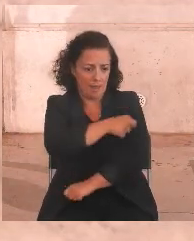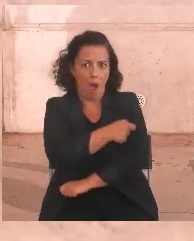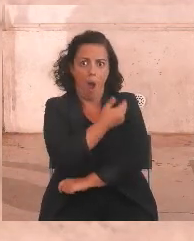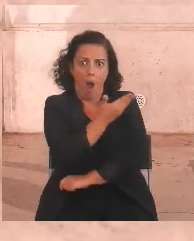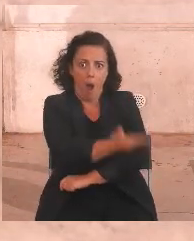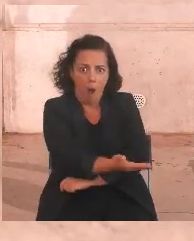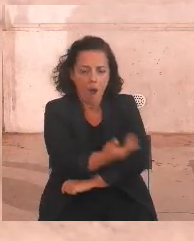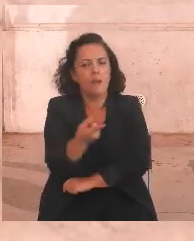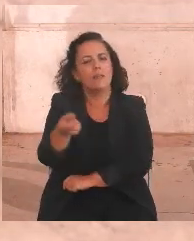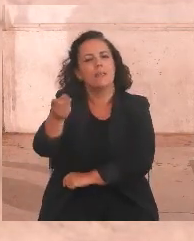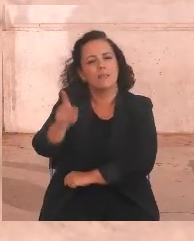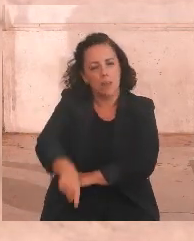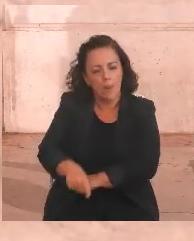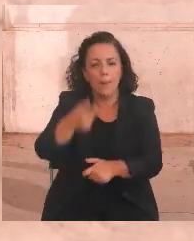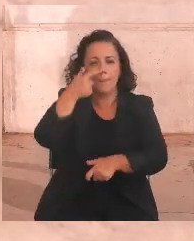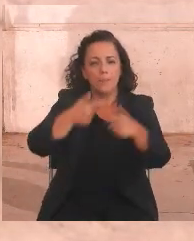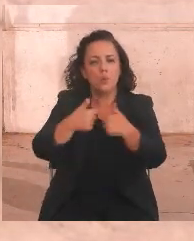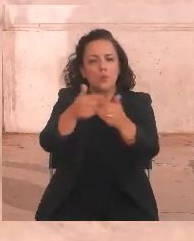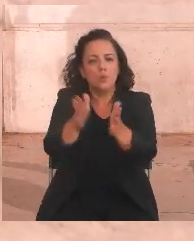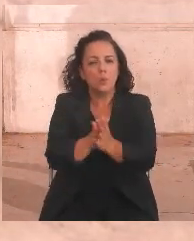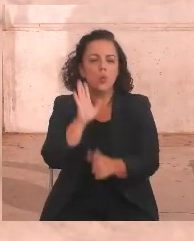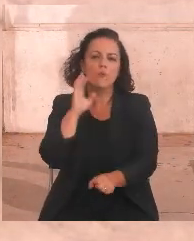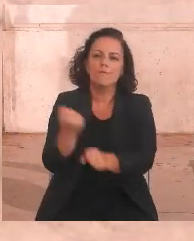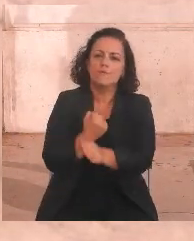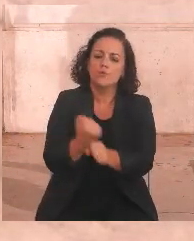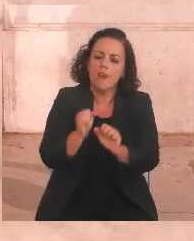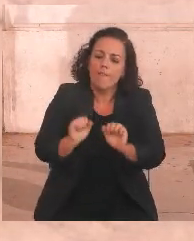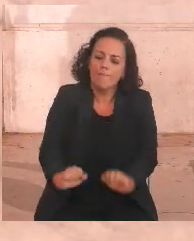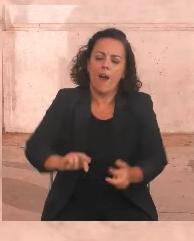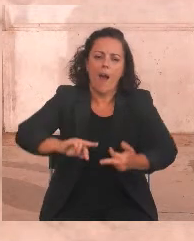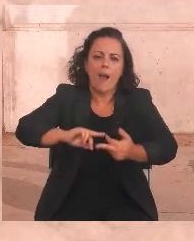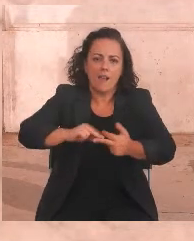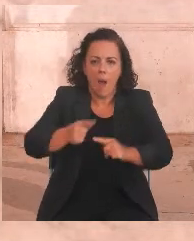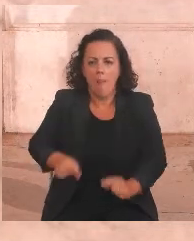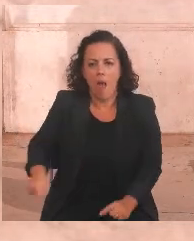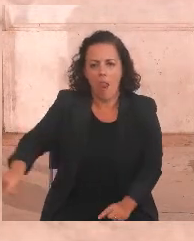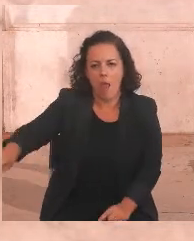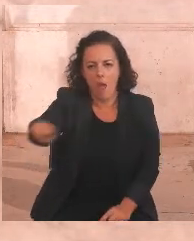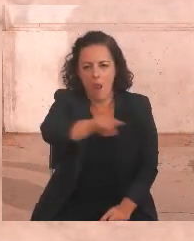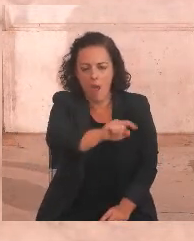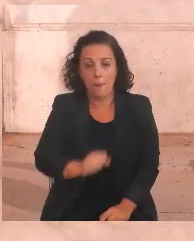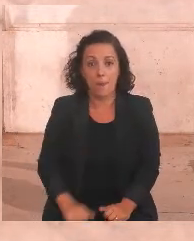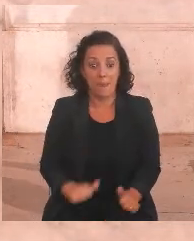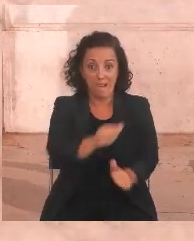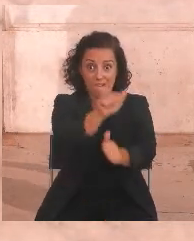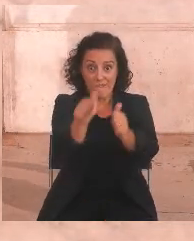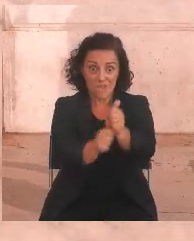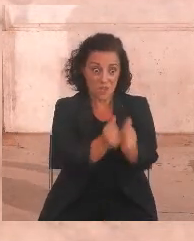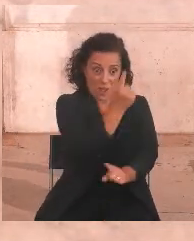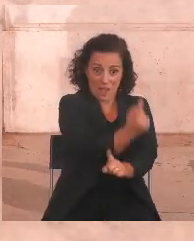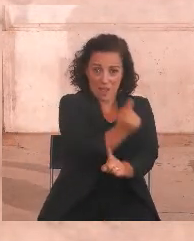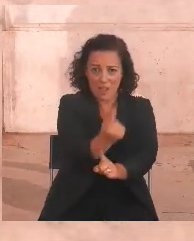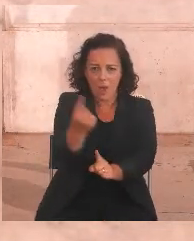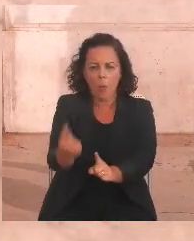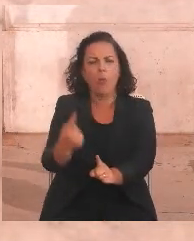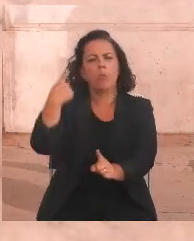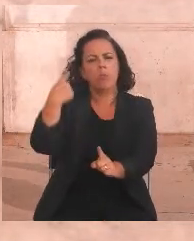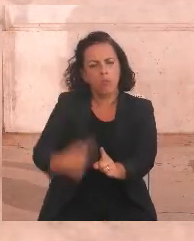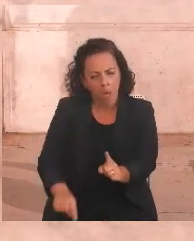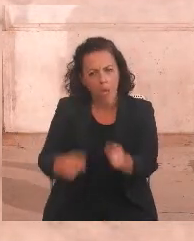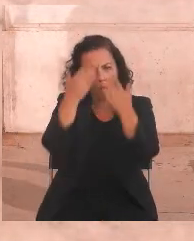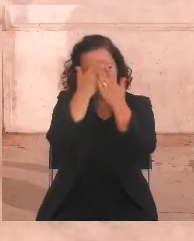com todos os funcionários do município. Cada um dos vereadores tem legitimidade democrática